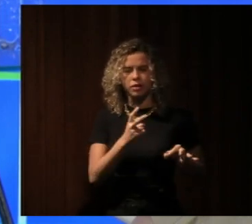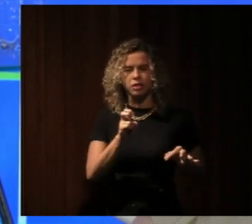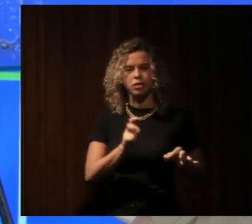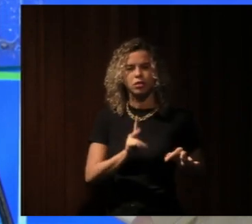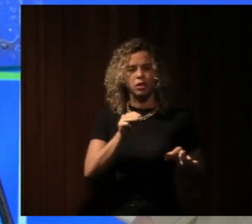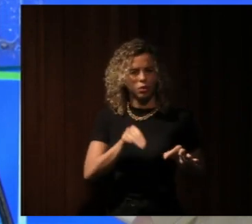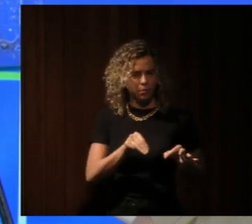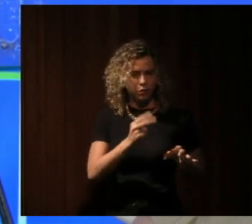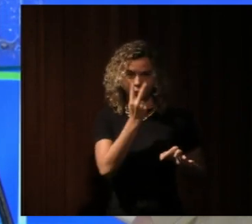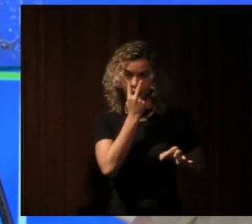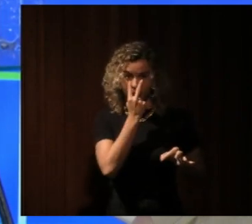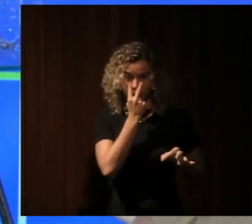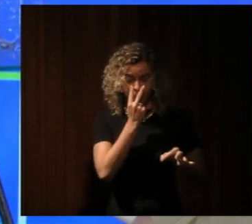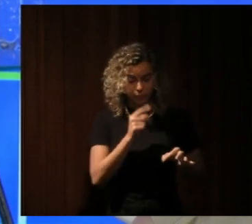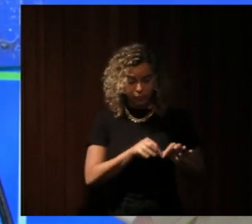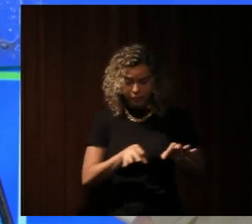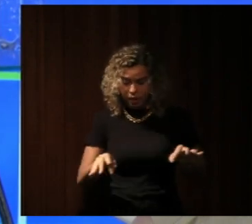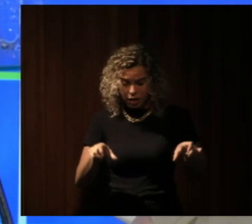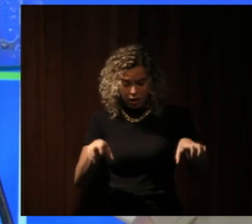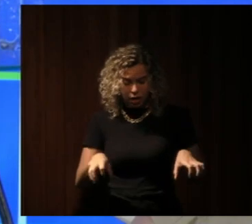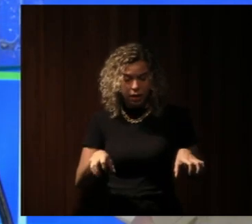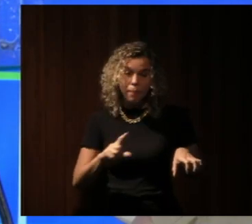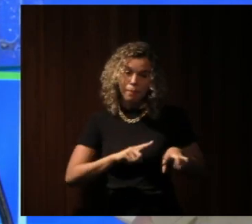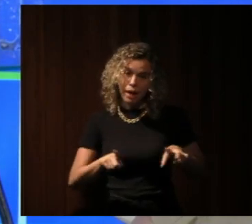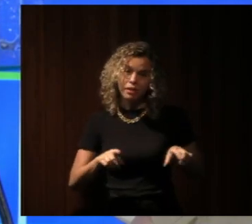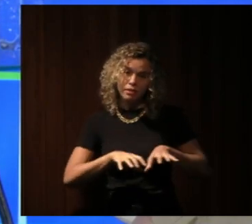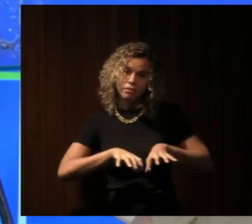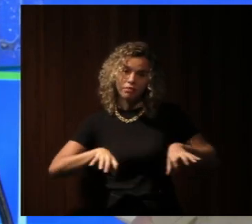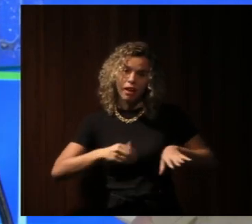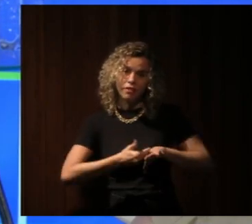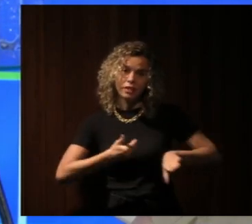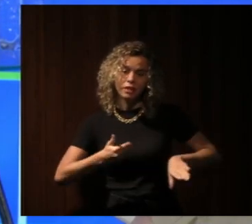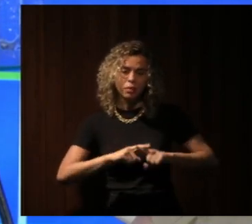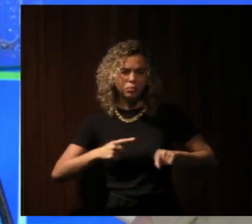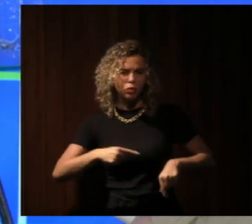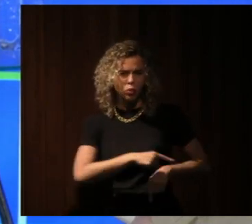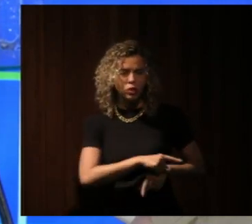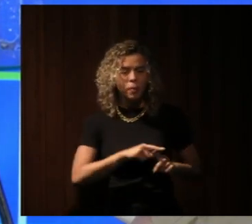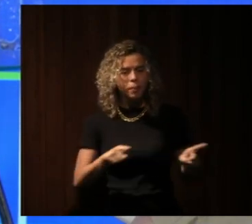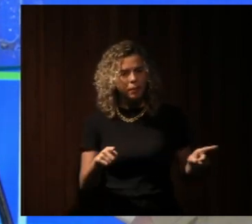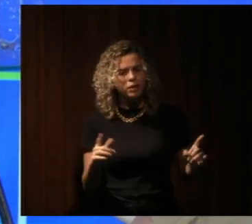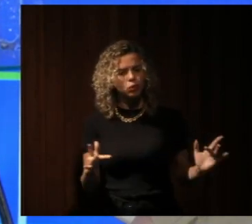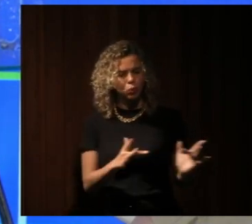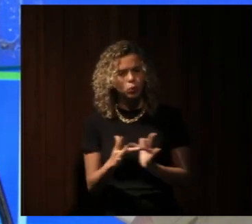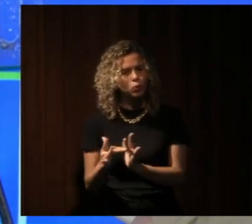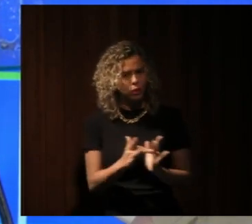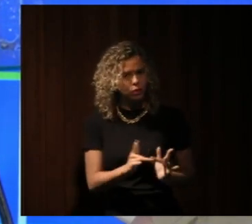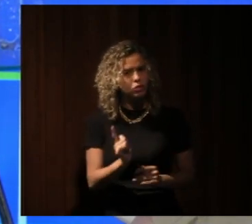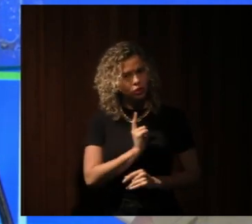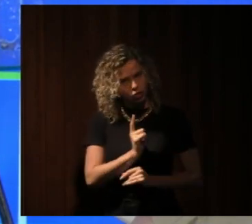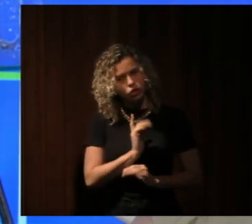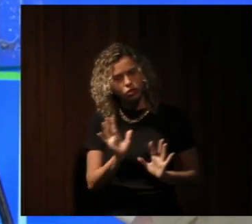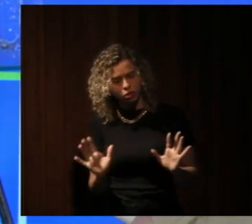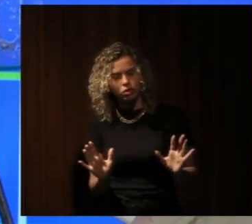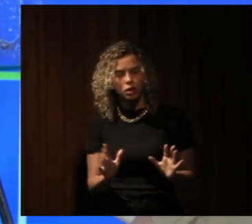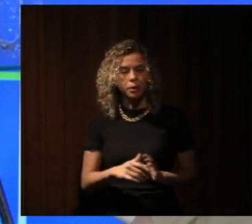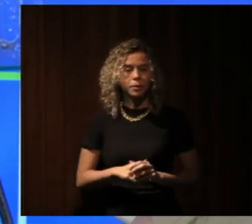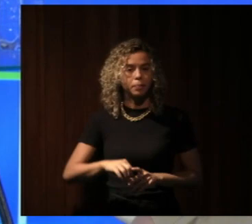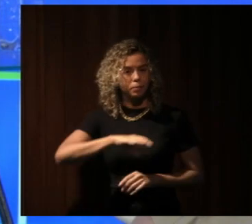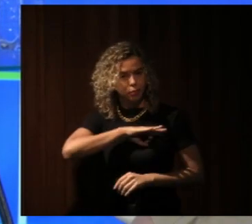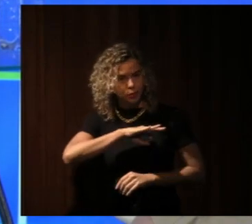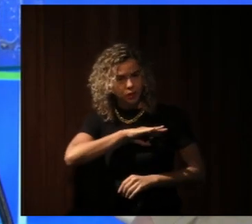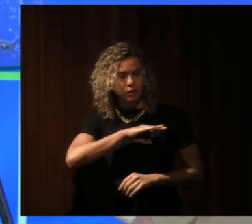Vitória pra gente é uma região Mais afastada mas mesmo assim Elas têm bastante contato com com a